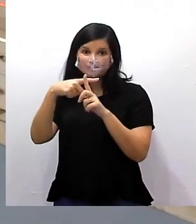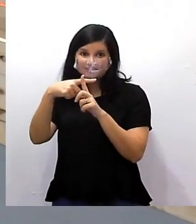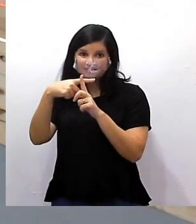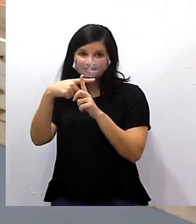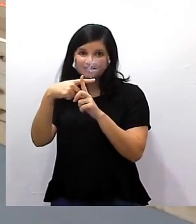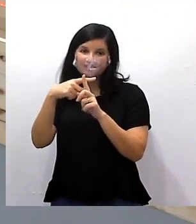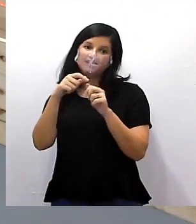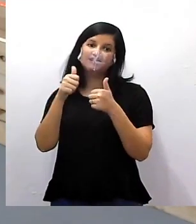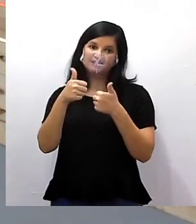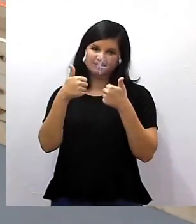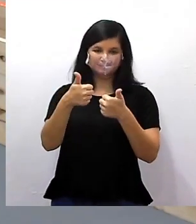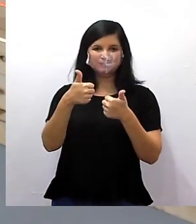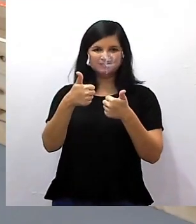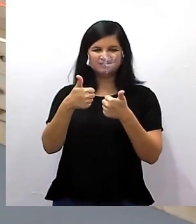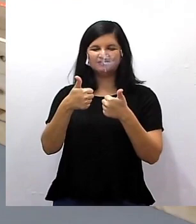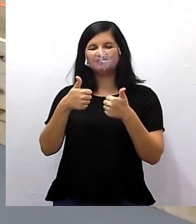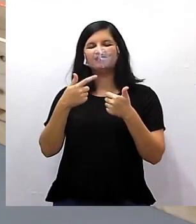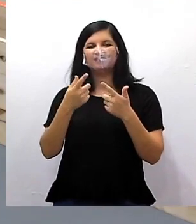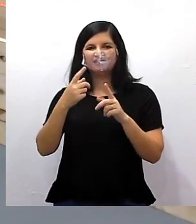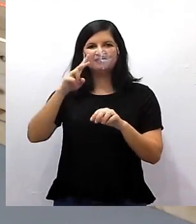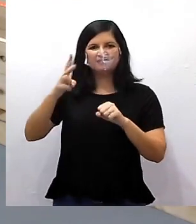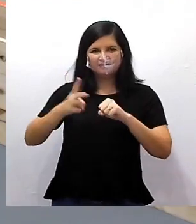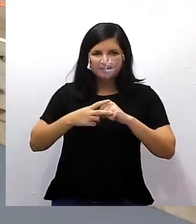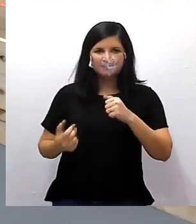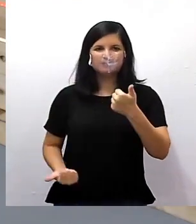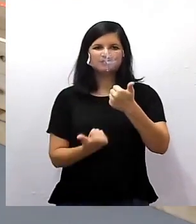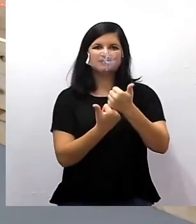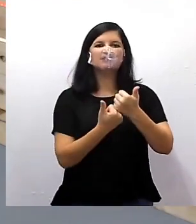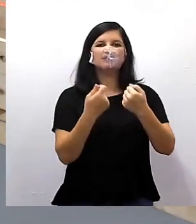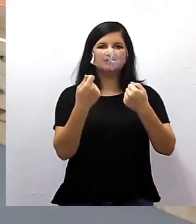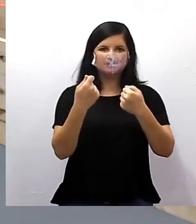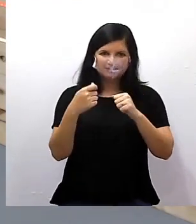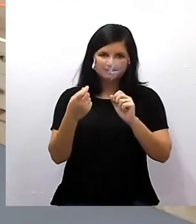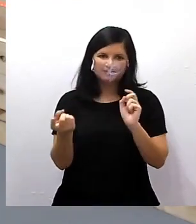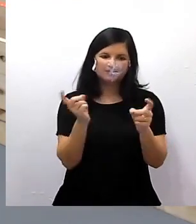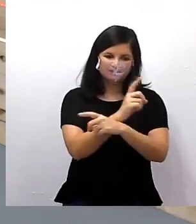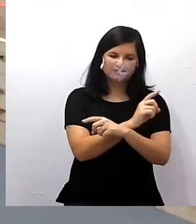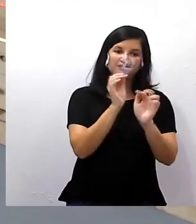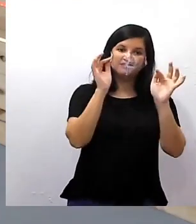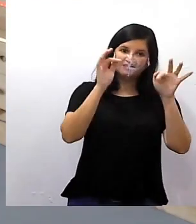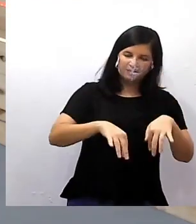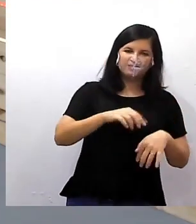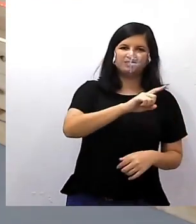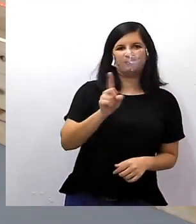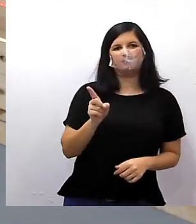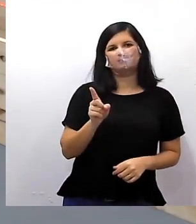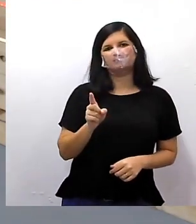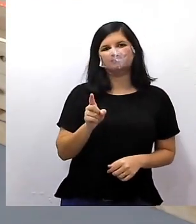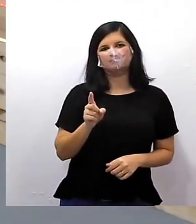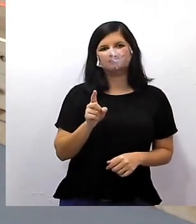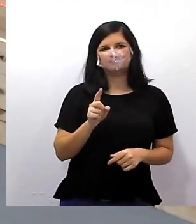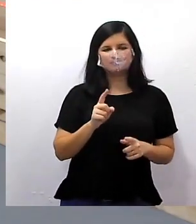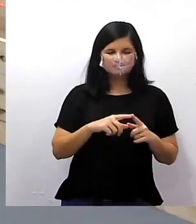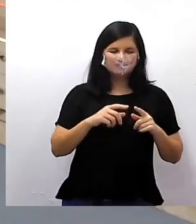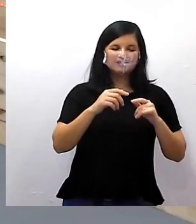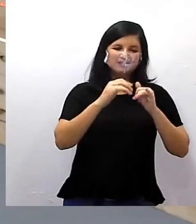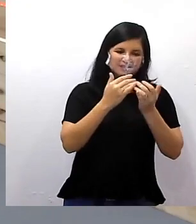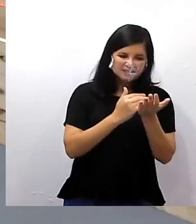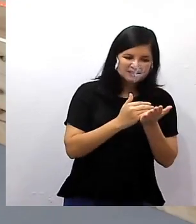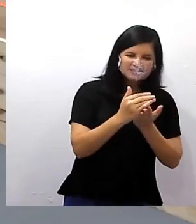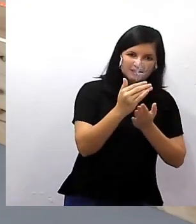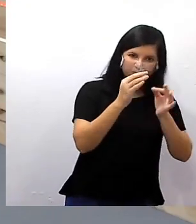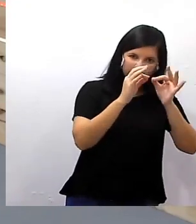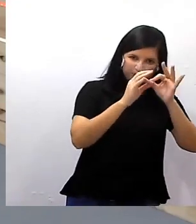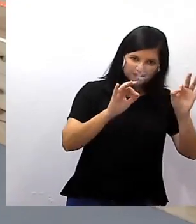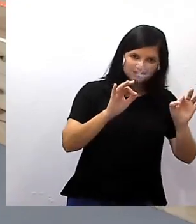positiva, a tag question, o teu verbo auxiliar, ele tem que vir no modo negativo. Se a tua oração inicial for negativa, a